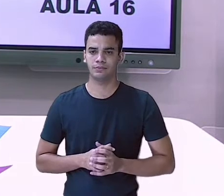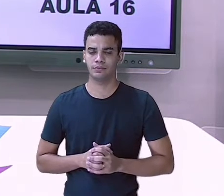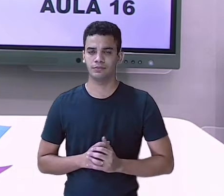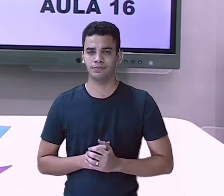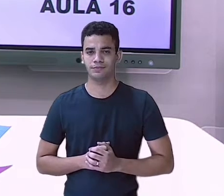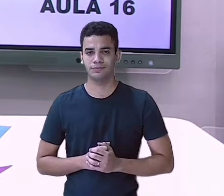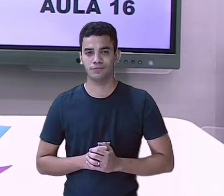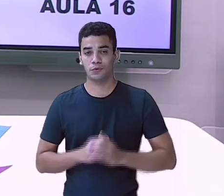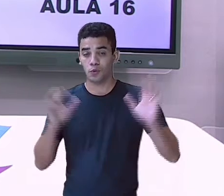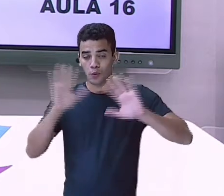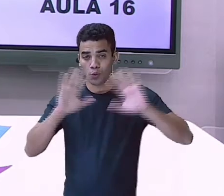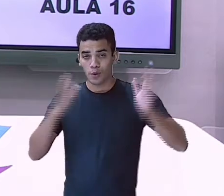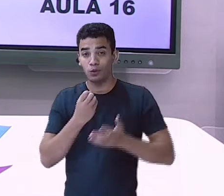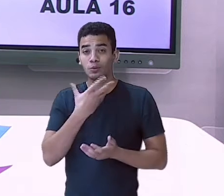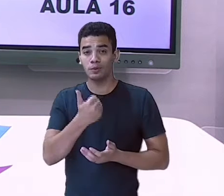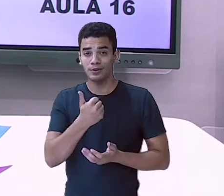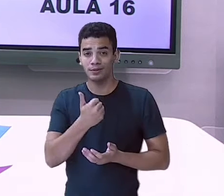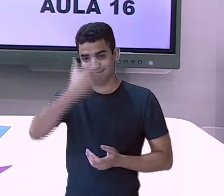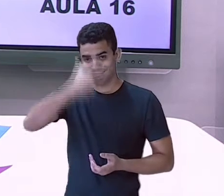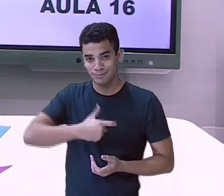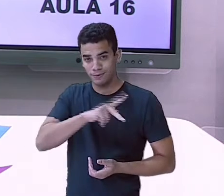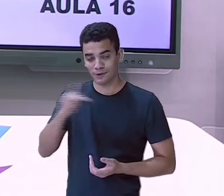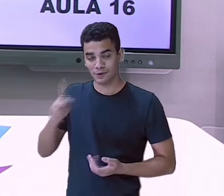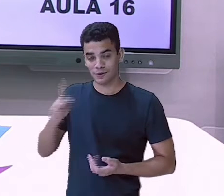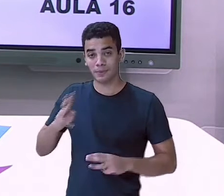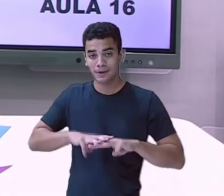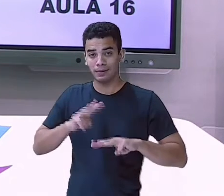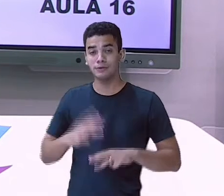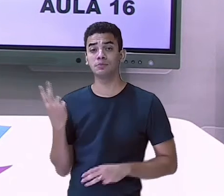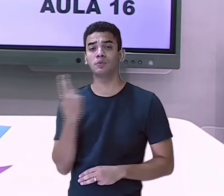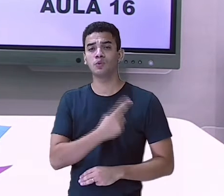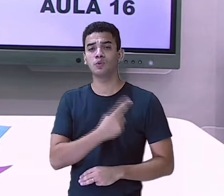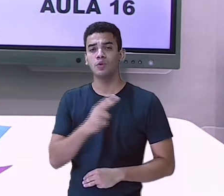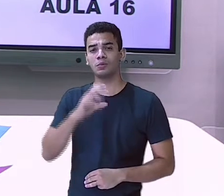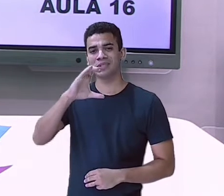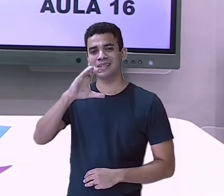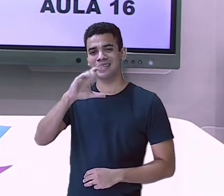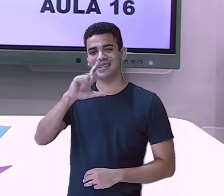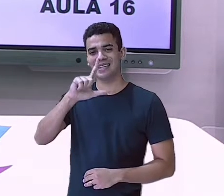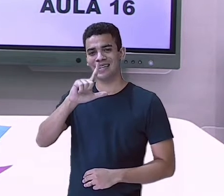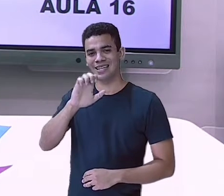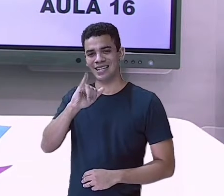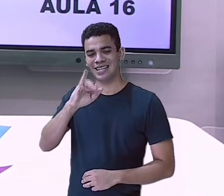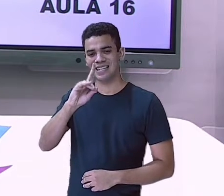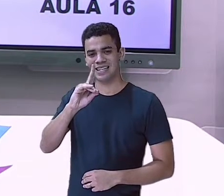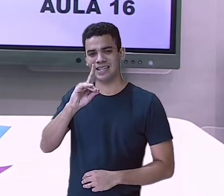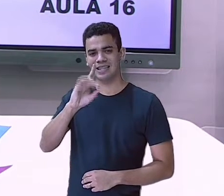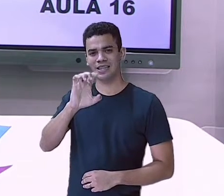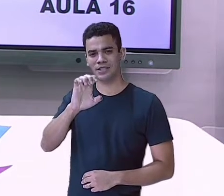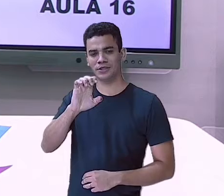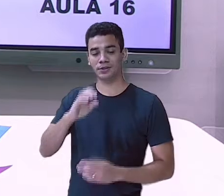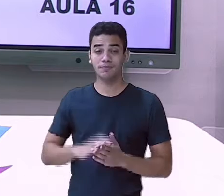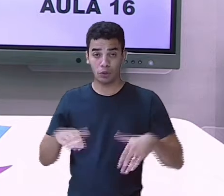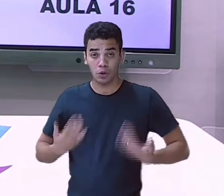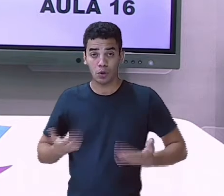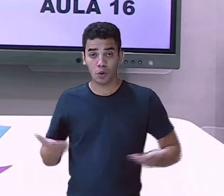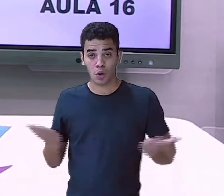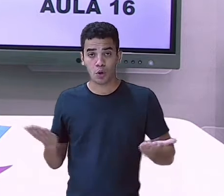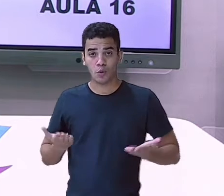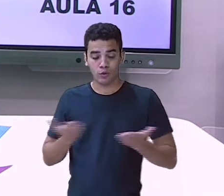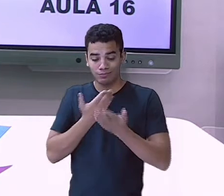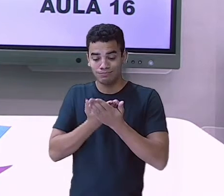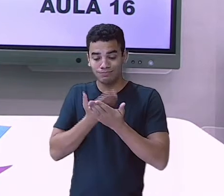Olá, pessoal! Eu sou Cleide Duarte, professora de matemática, e hoje nós vamos dar continuidade ao nosso estudo